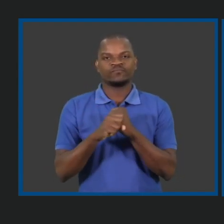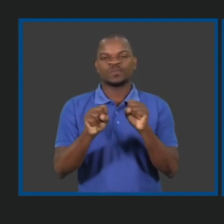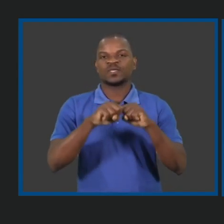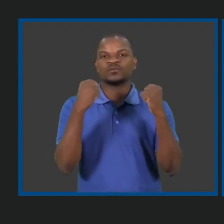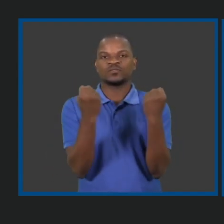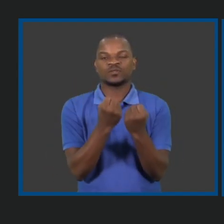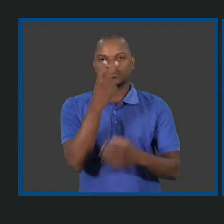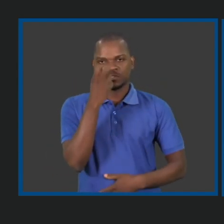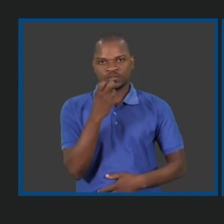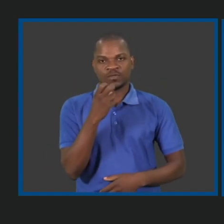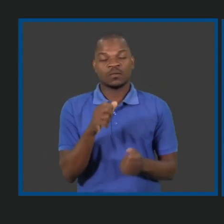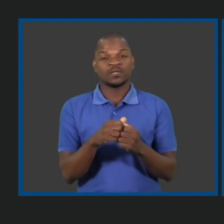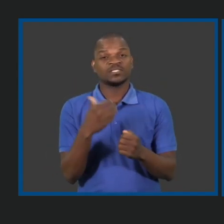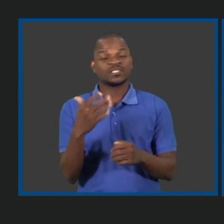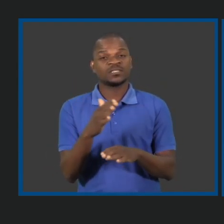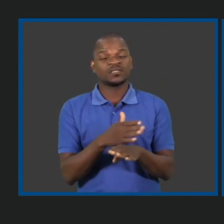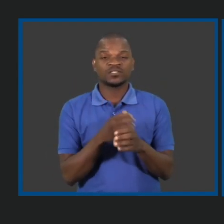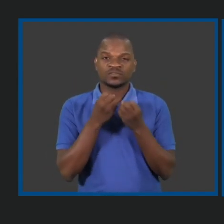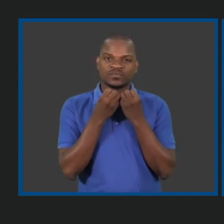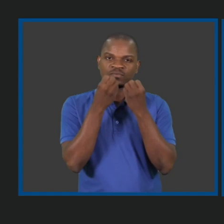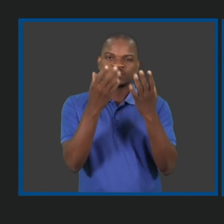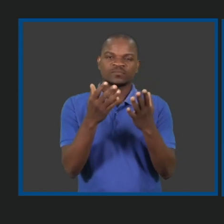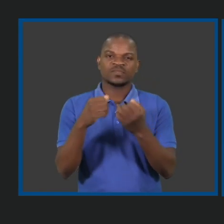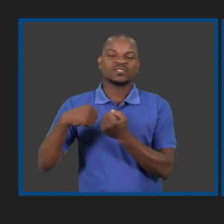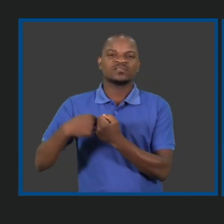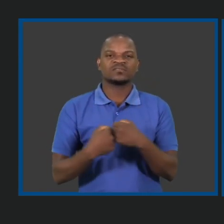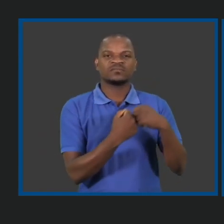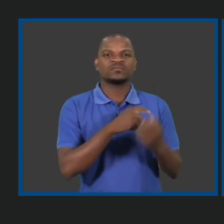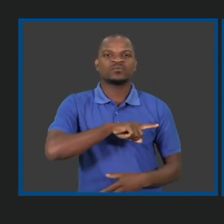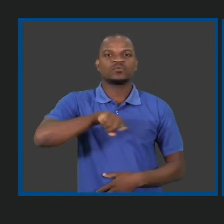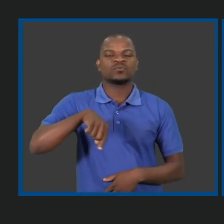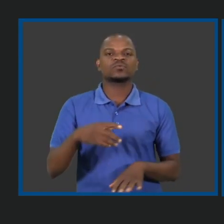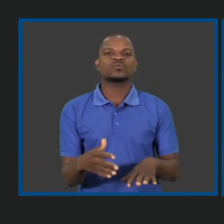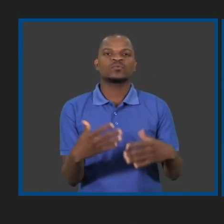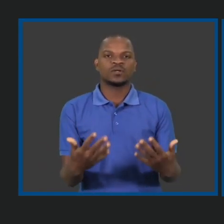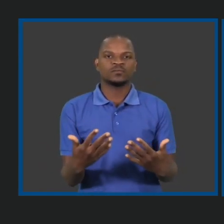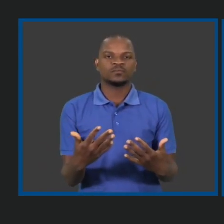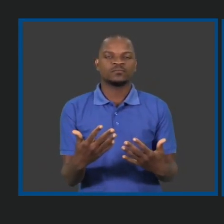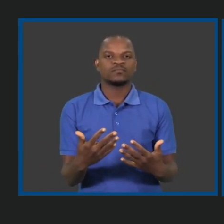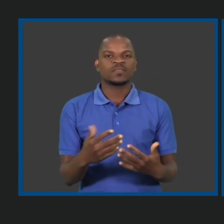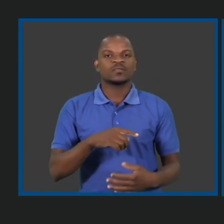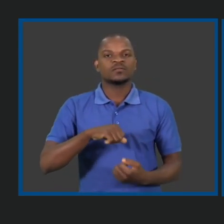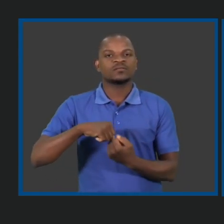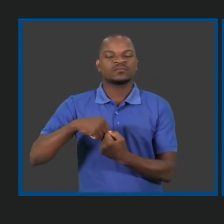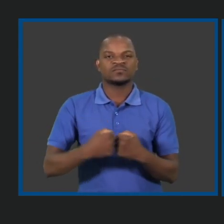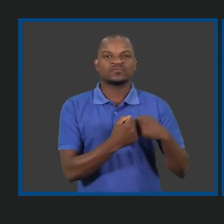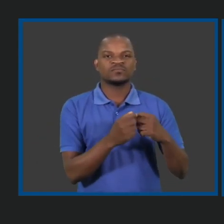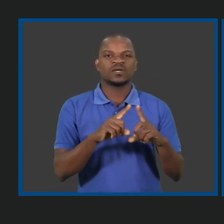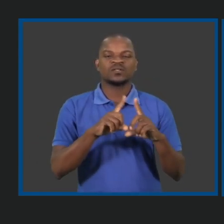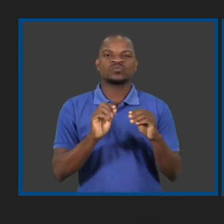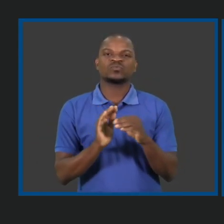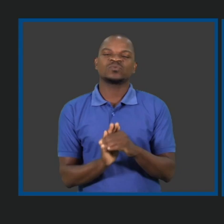temos uma das discussões é a acessibilidade acessibilidade como eu digo comunicacional